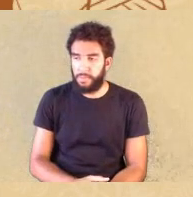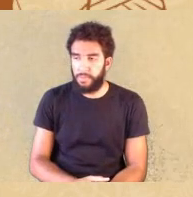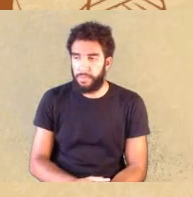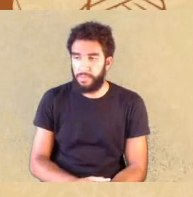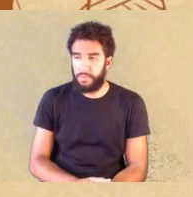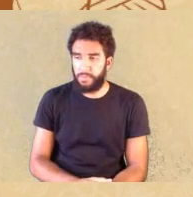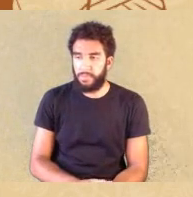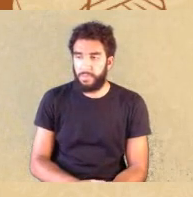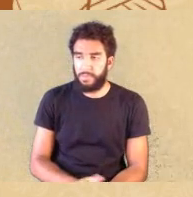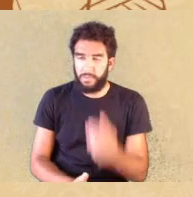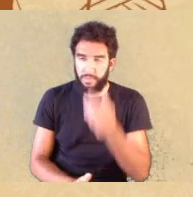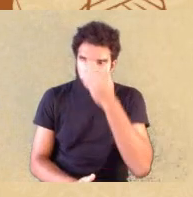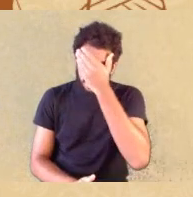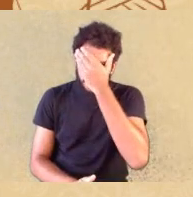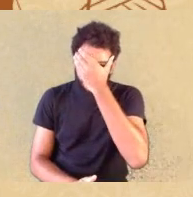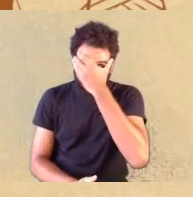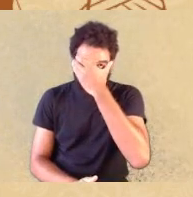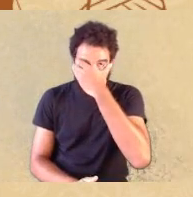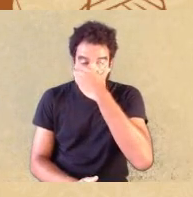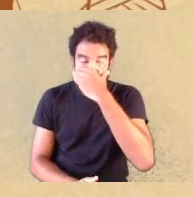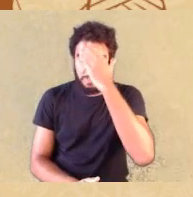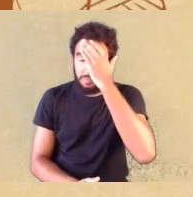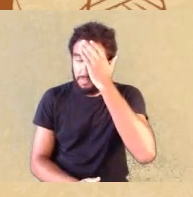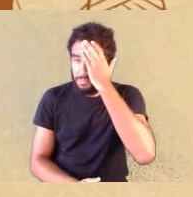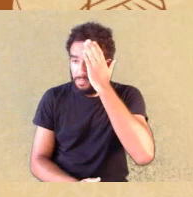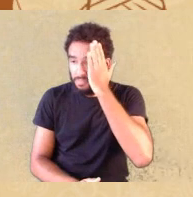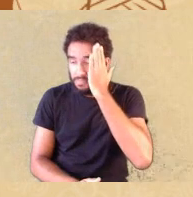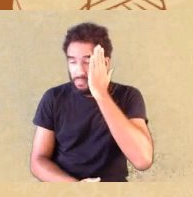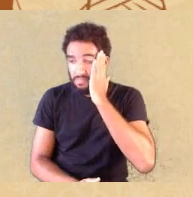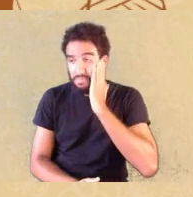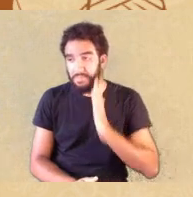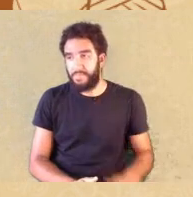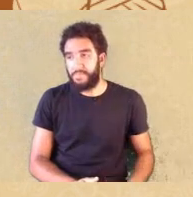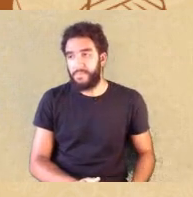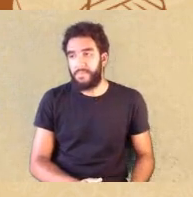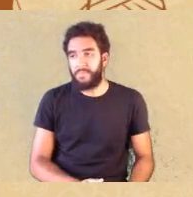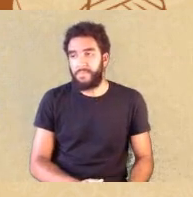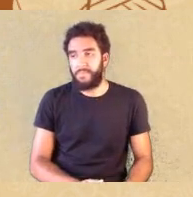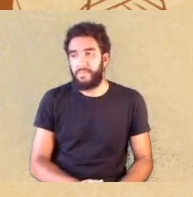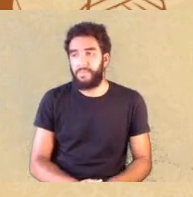exploração sexual pelo Império Britânico, pela forma como foi